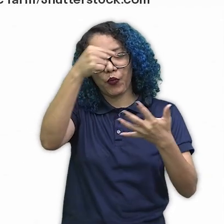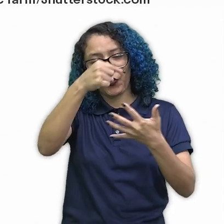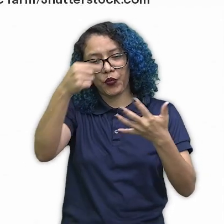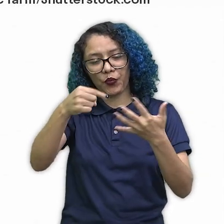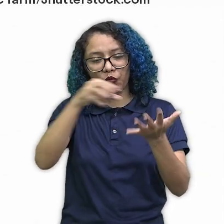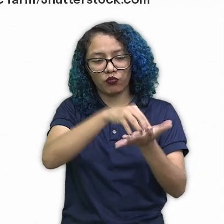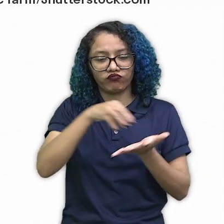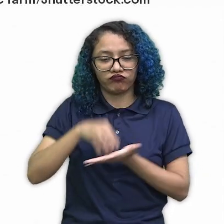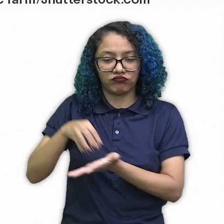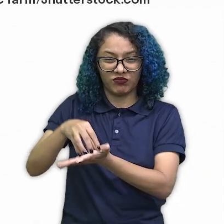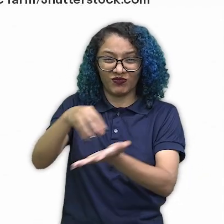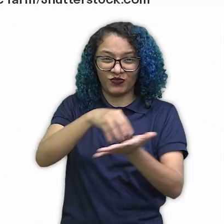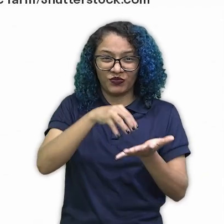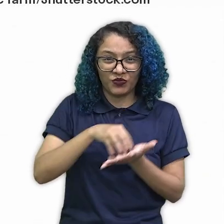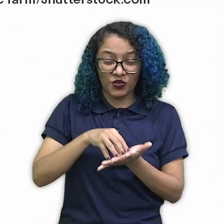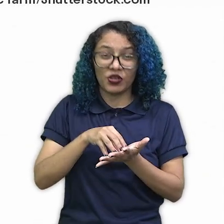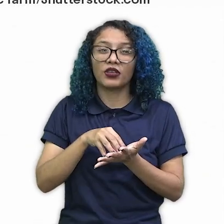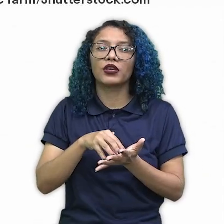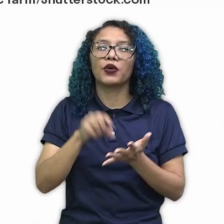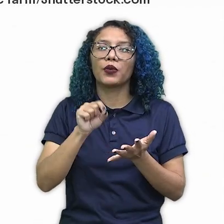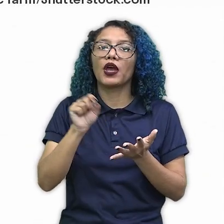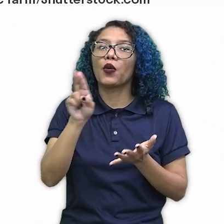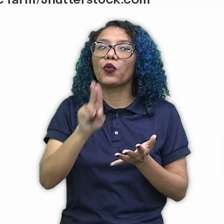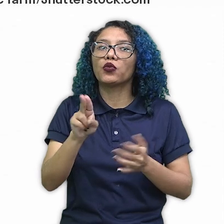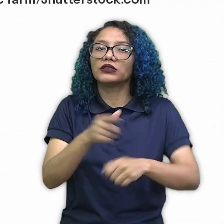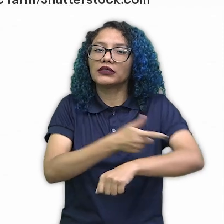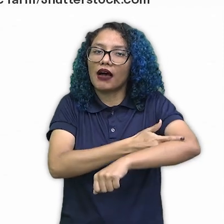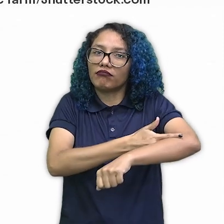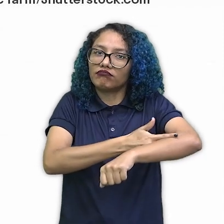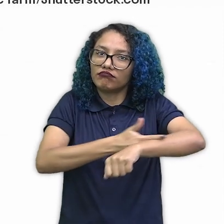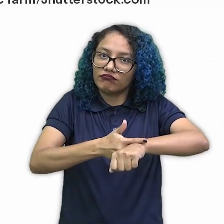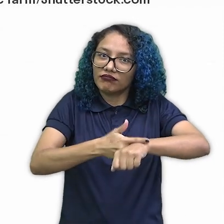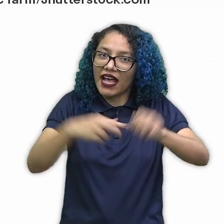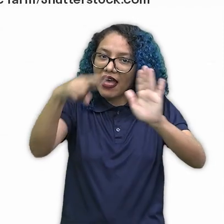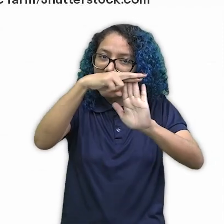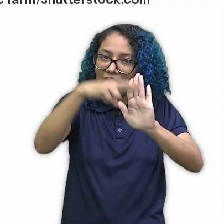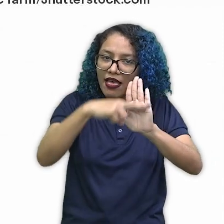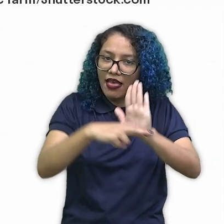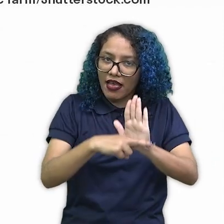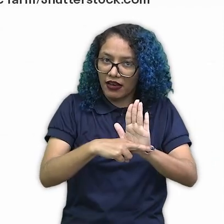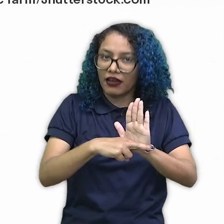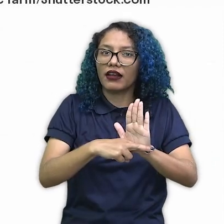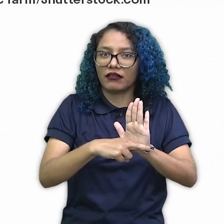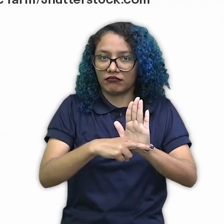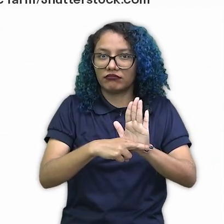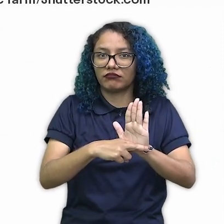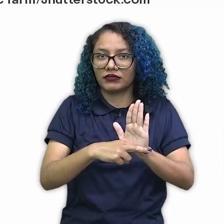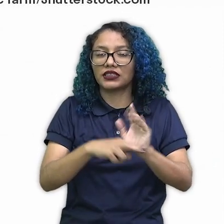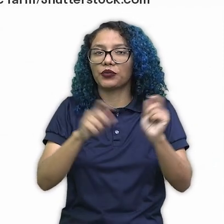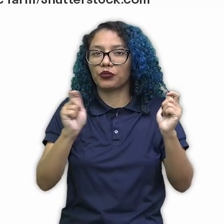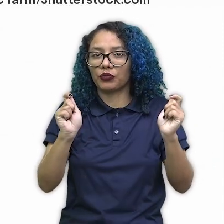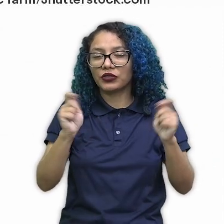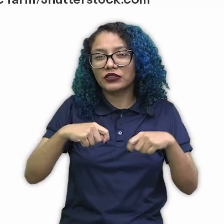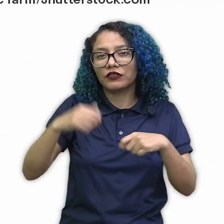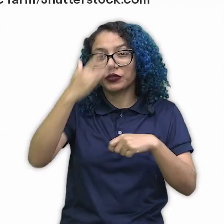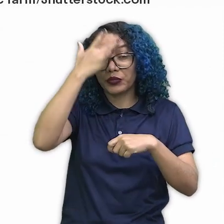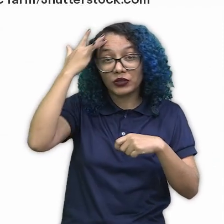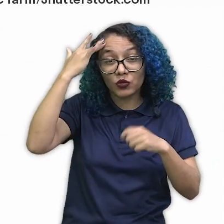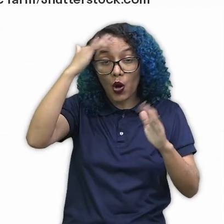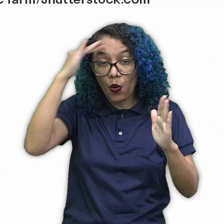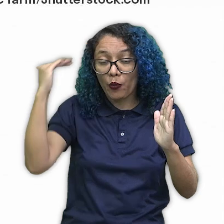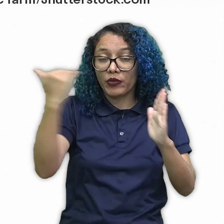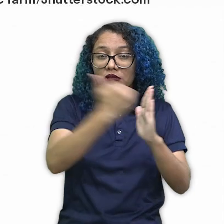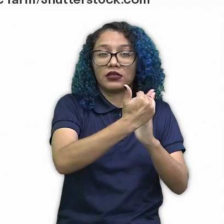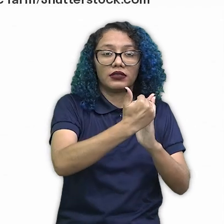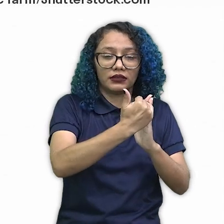são instituições disciplinares que aplicam a disciplinarização dos corpos, enquanto os líderes de